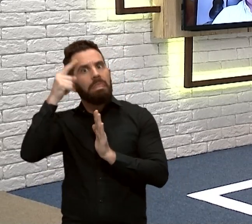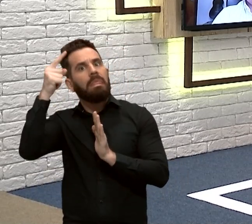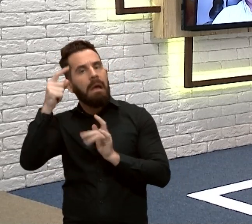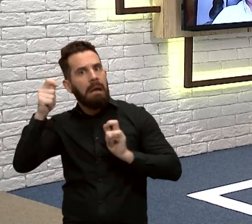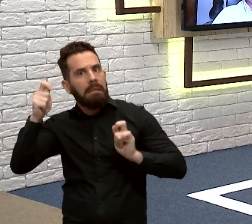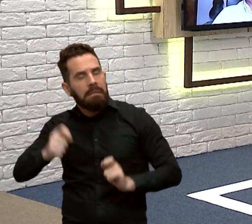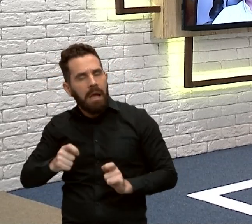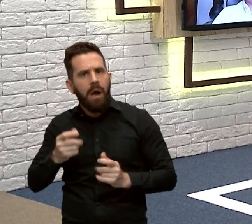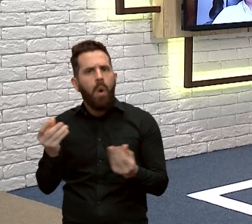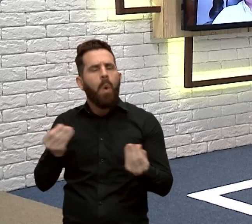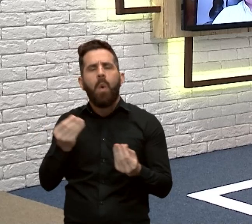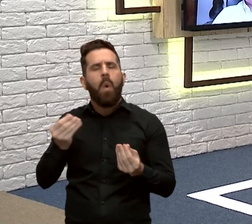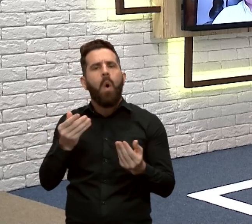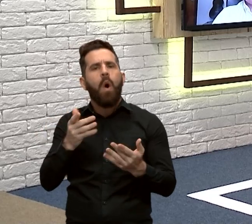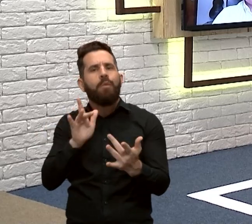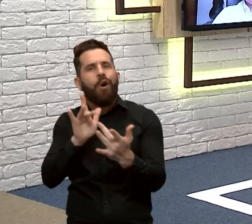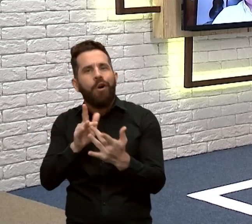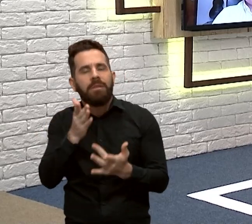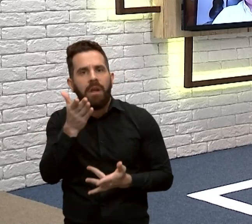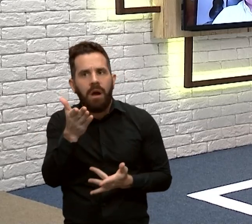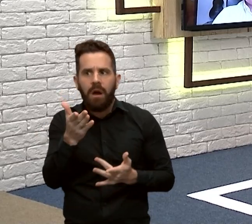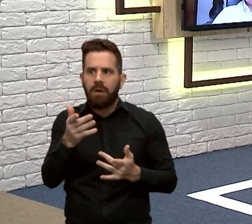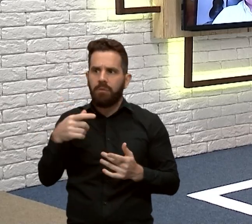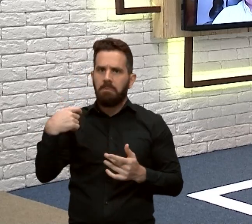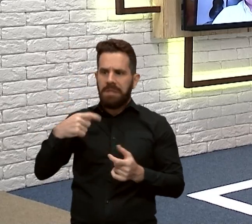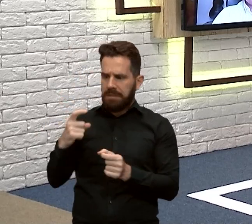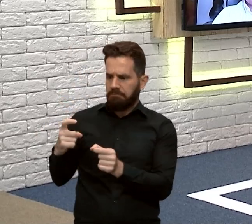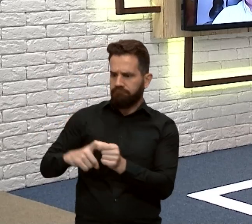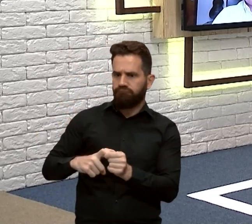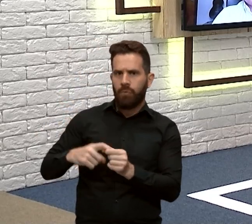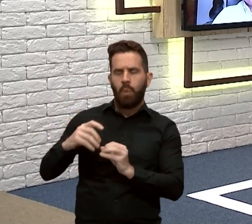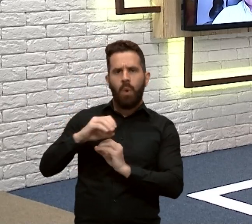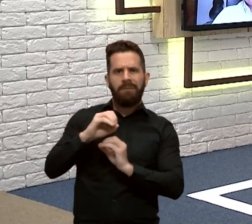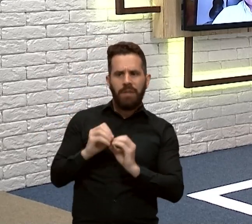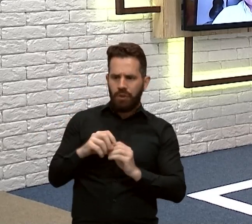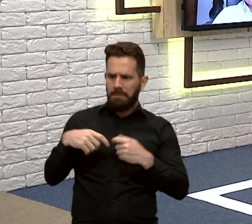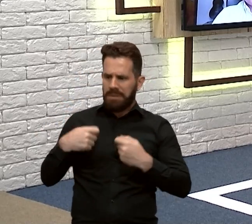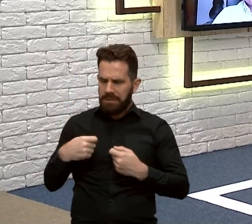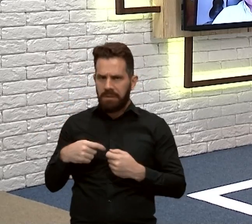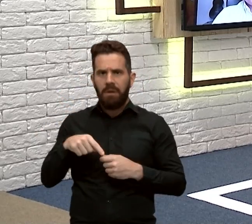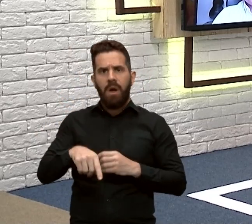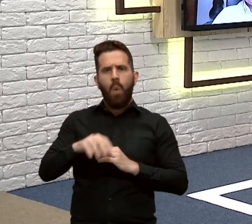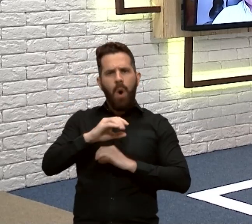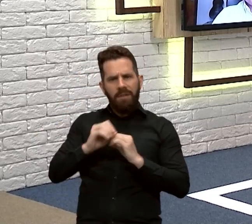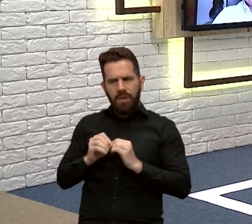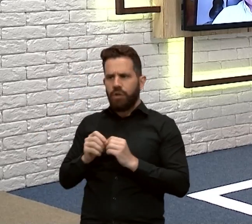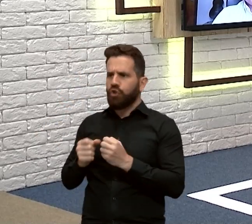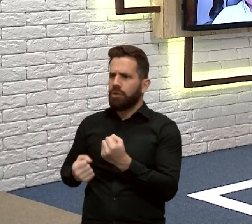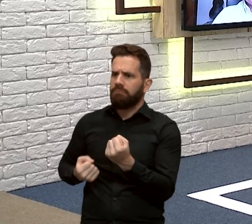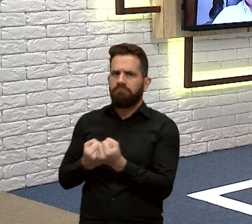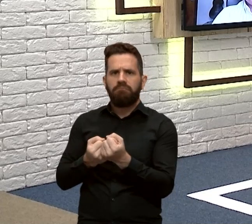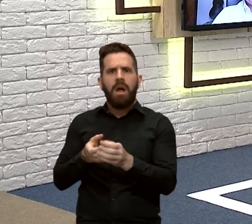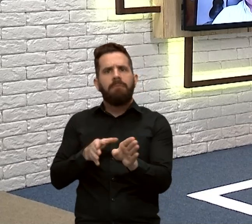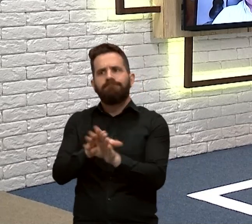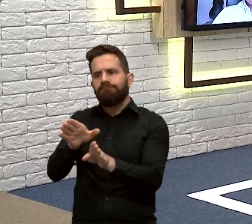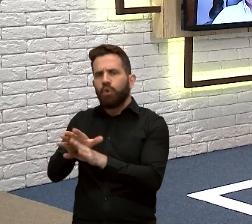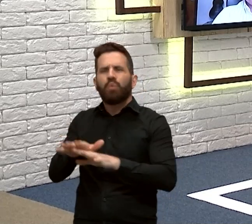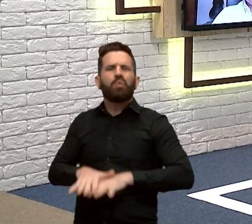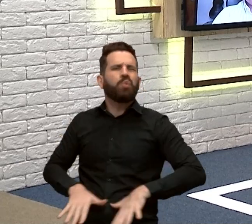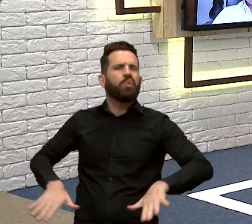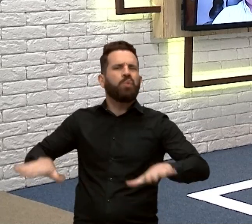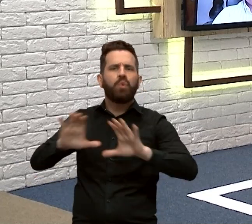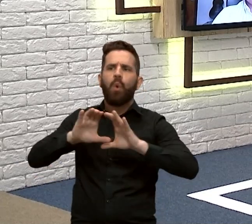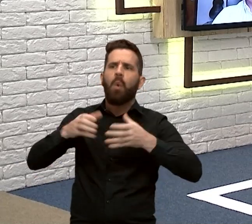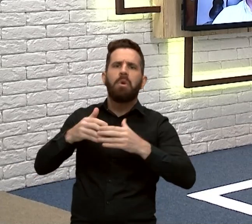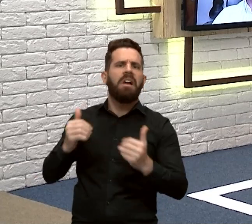a incubação? É necessário ter alguém ligado à UFG? A UFG oferece esse apoio para toda a comunidade? Explica para a gente esses caminhos, para